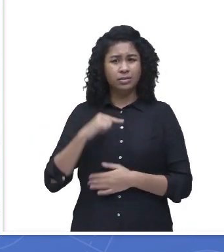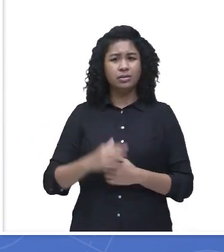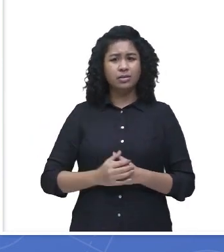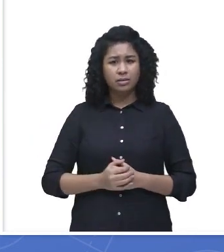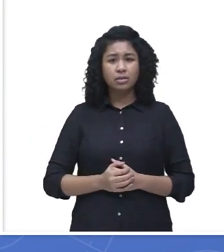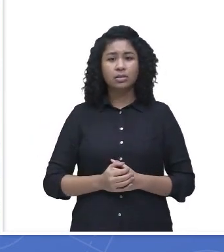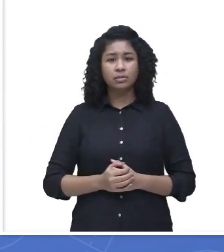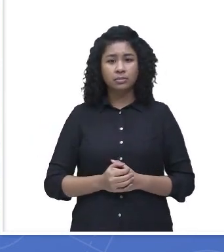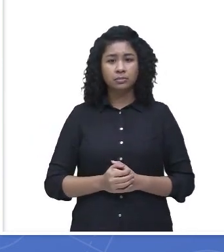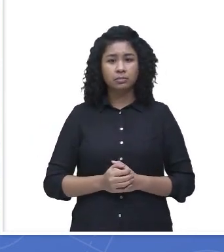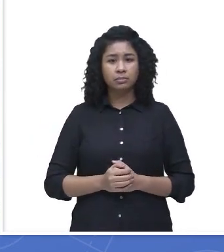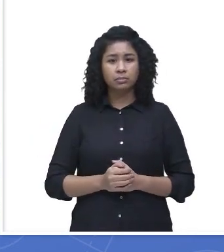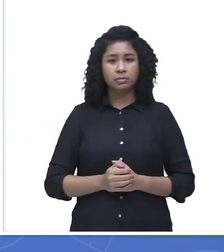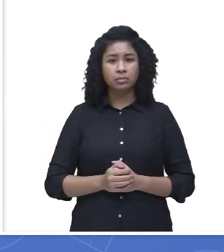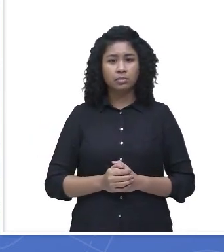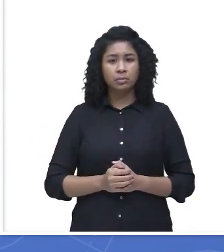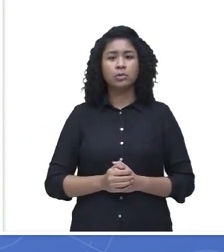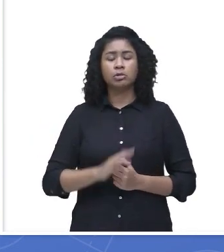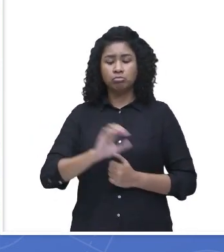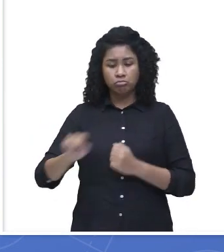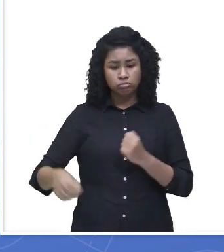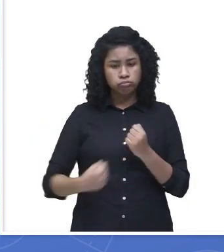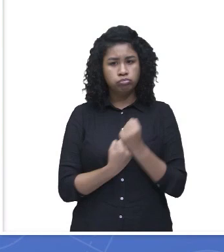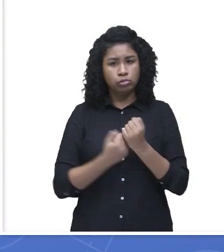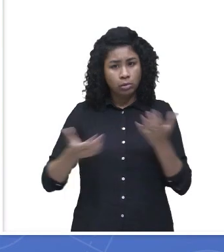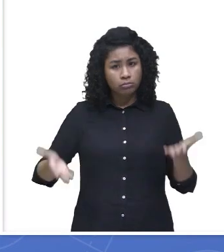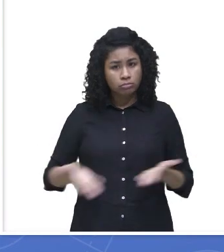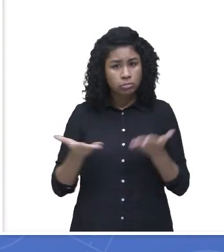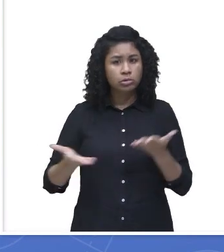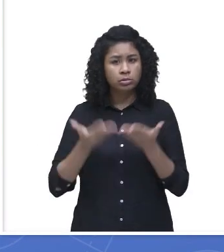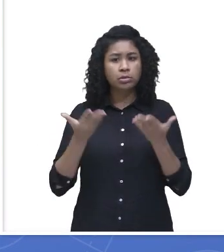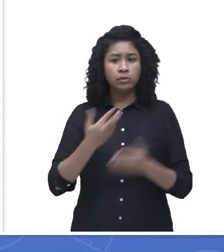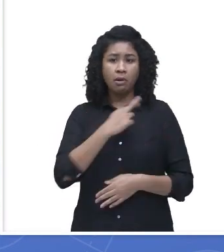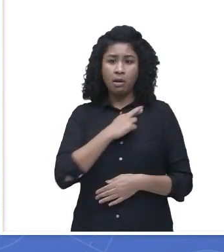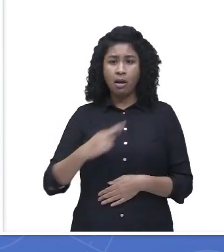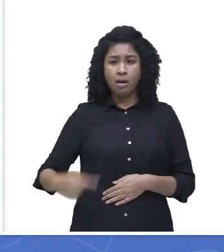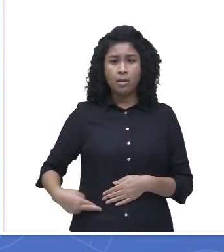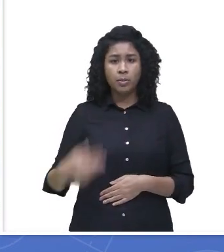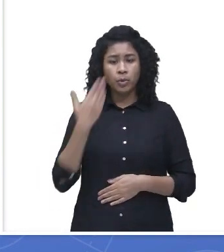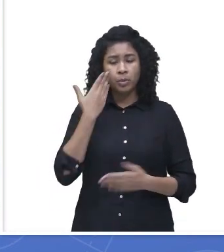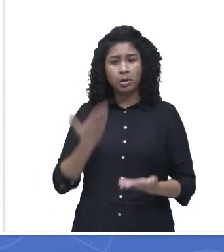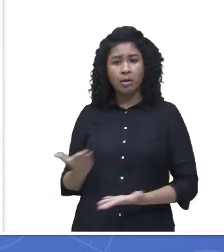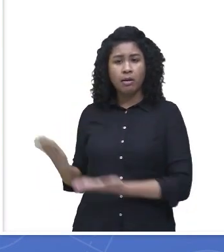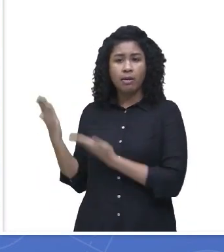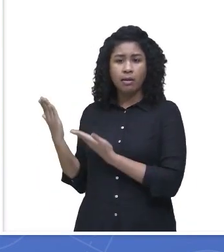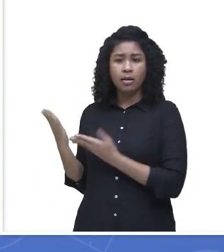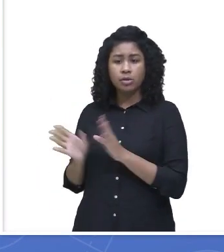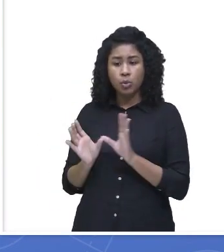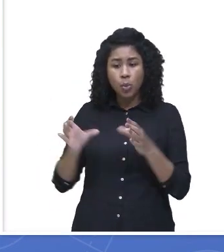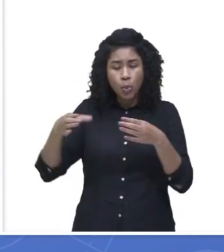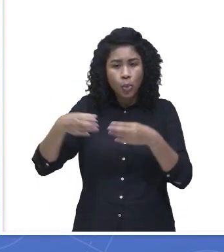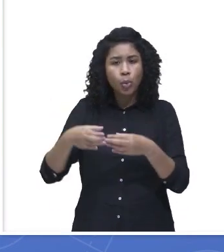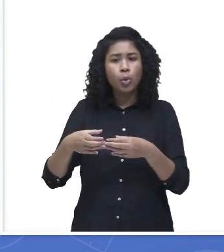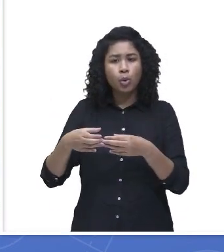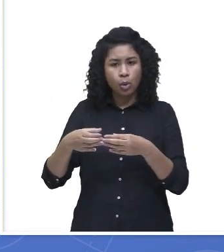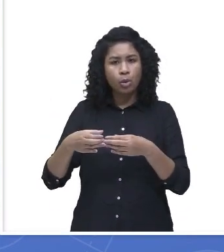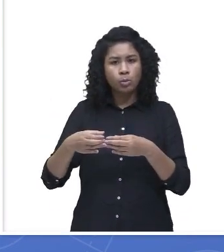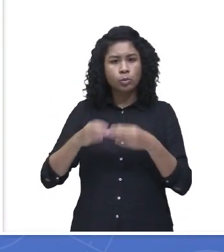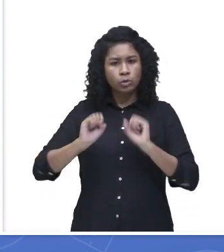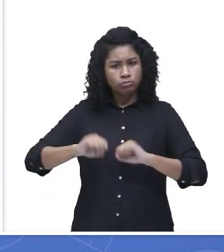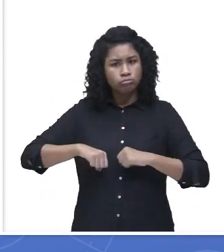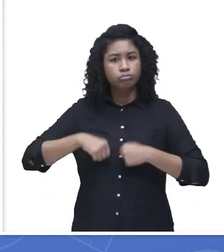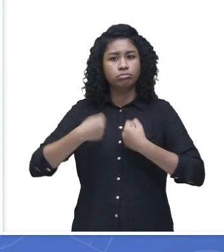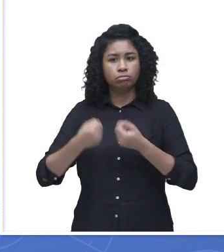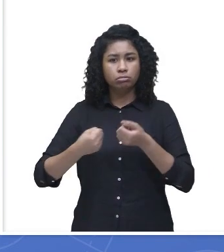configurar aqui, vão montar para a gente essa república, né? No caso, o grupo que irá consolidar esse